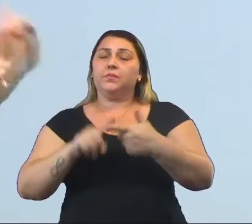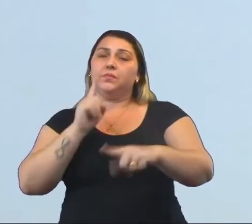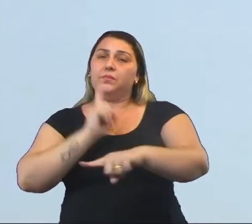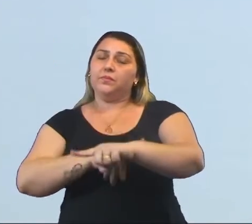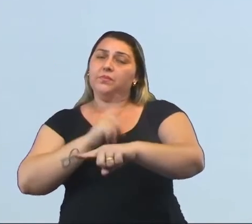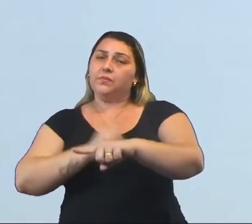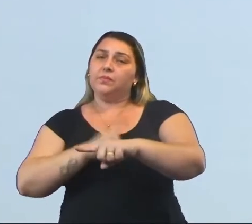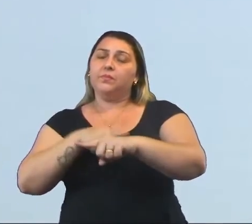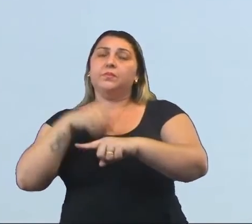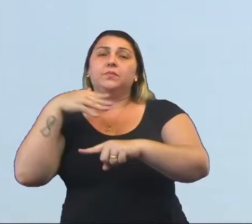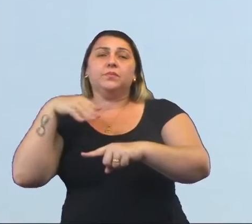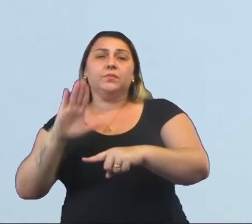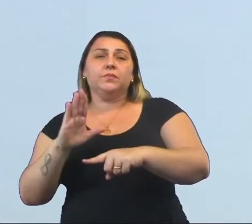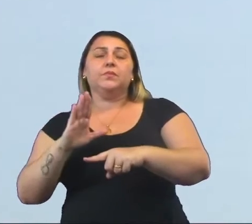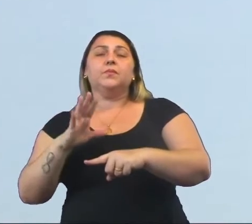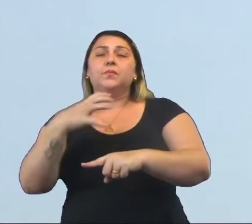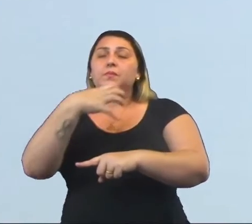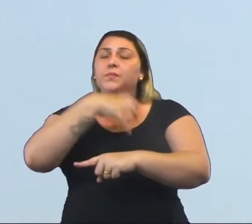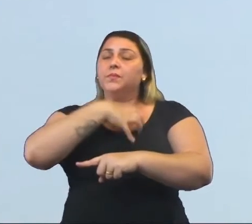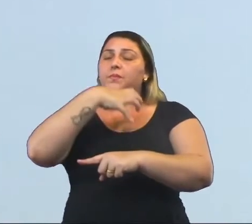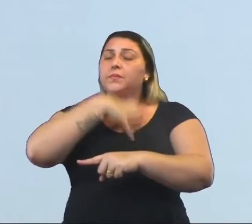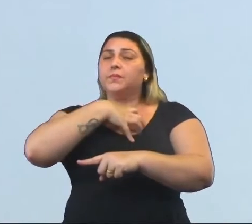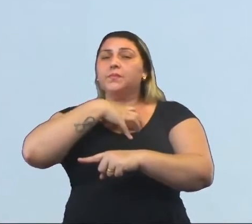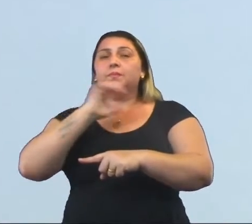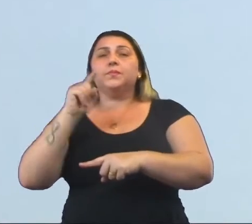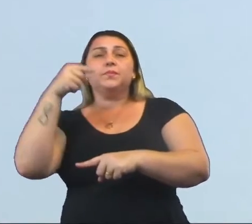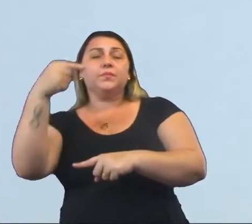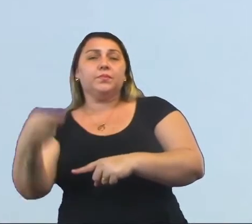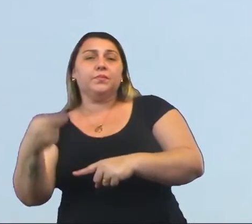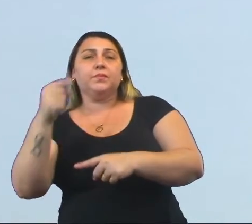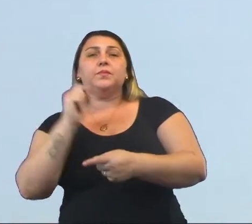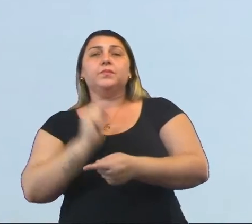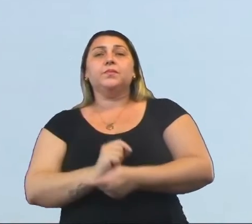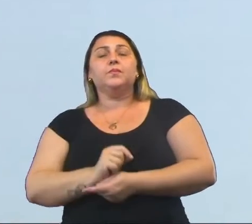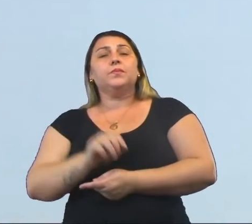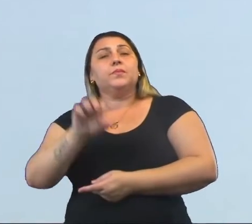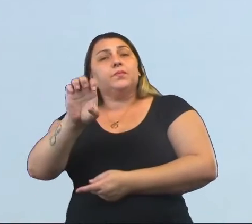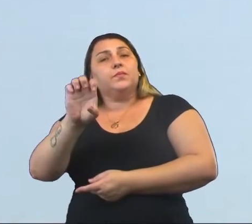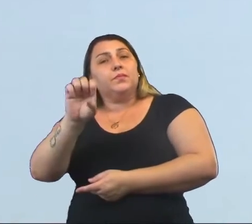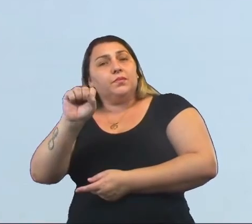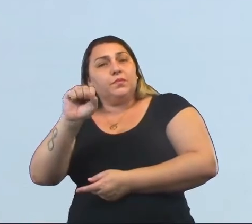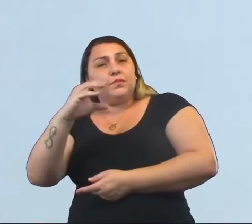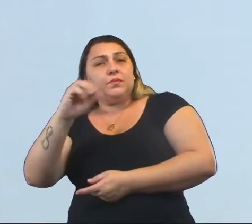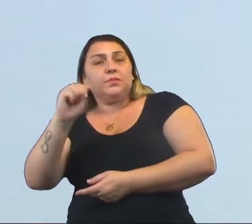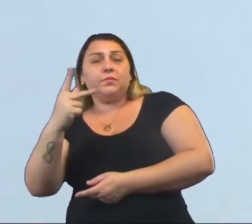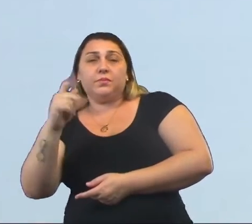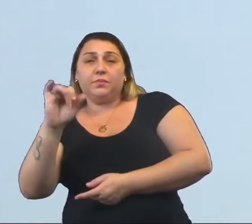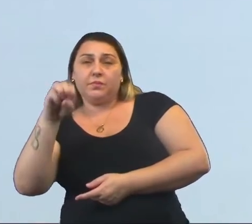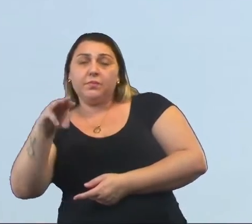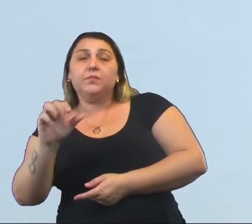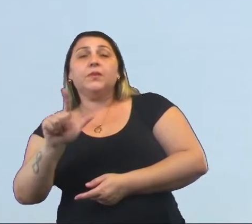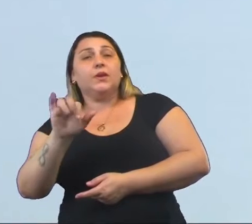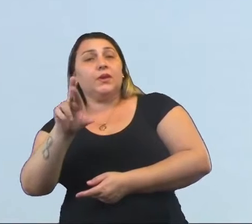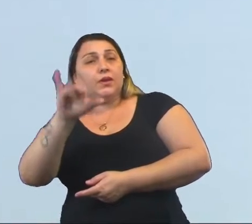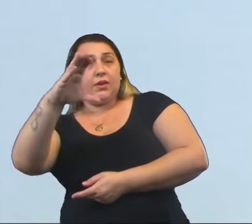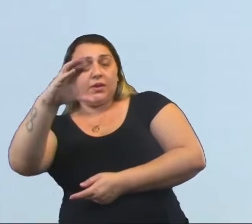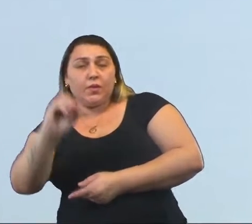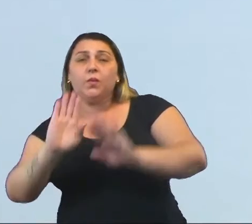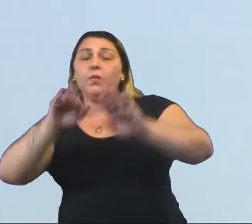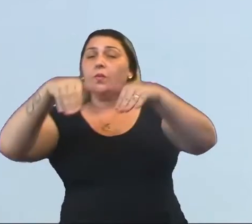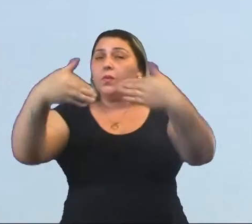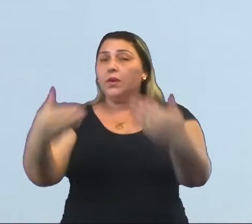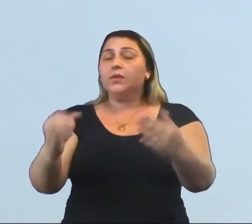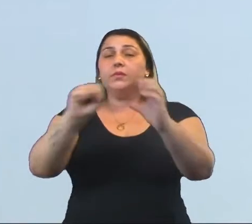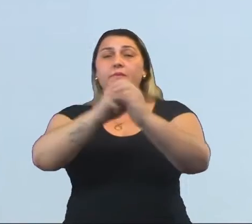enfatizando mais o sentimentalismo, outra hora mais o escapismo, o lirismo e assim por diante. Quais são então